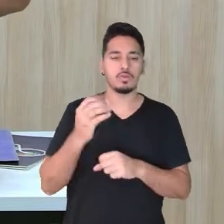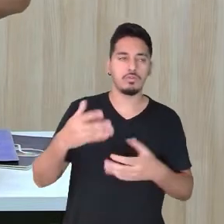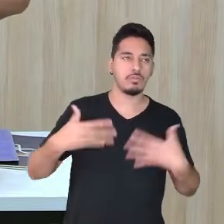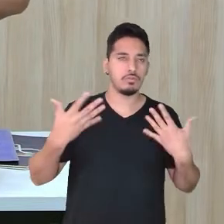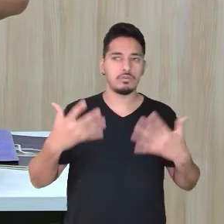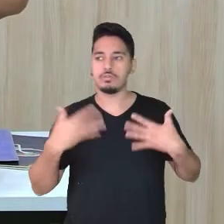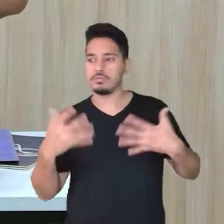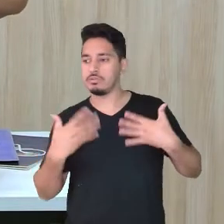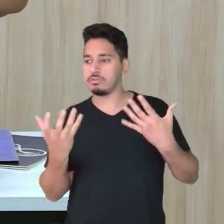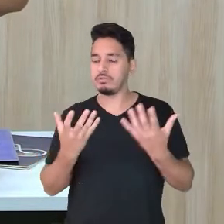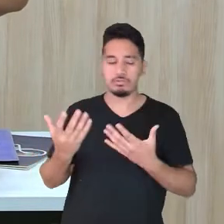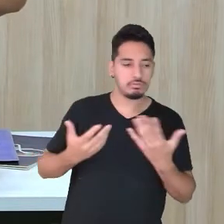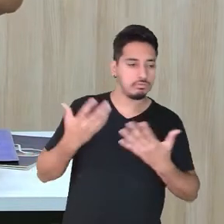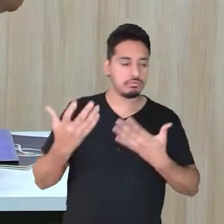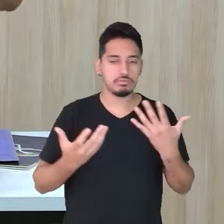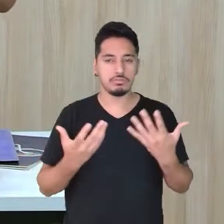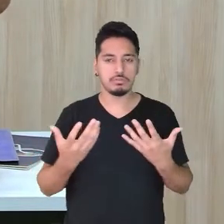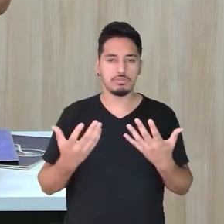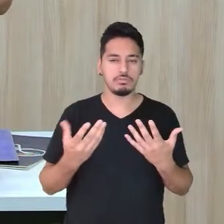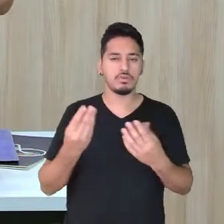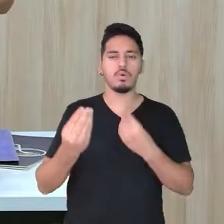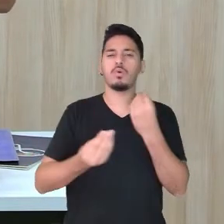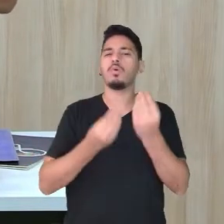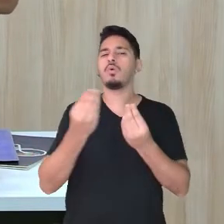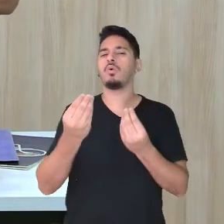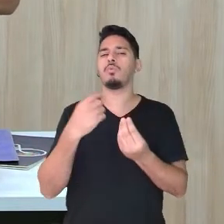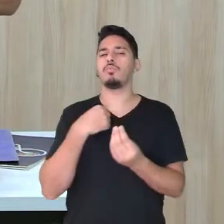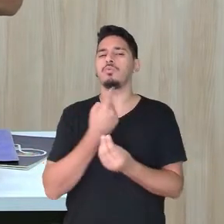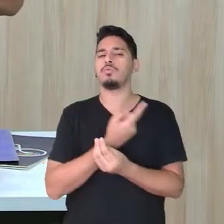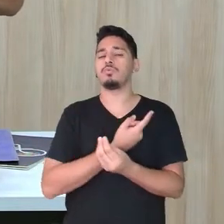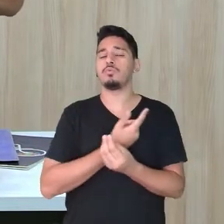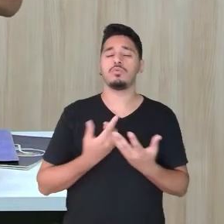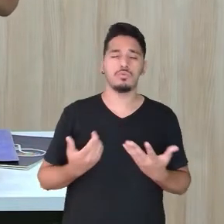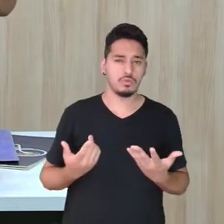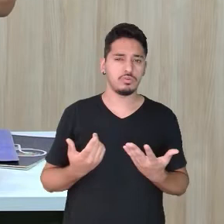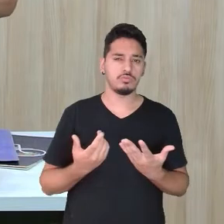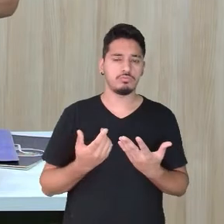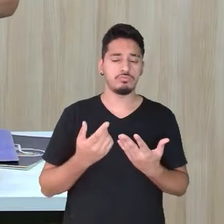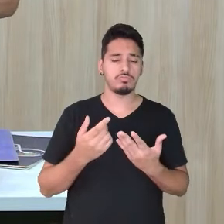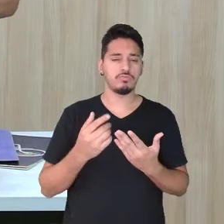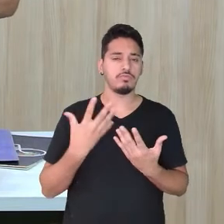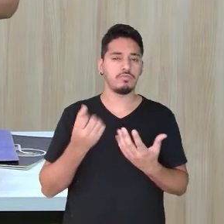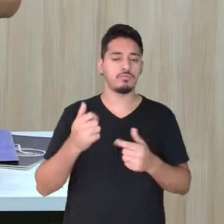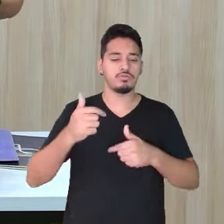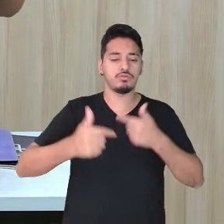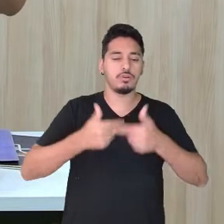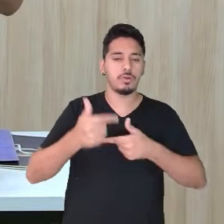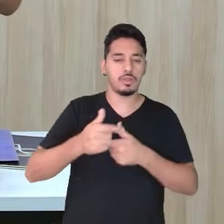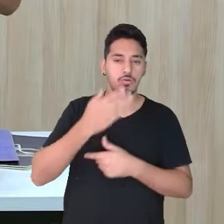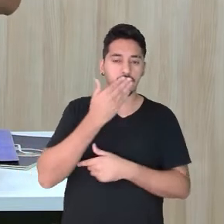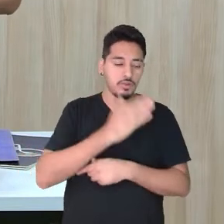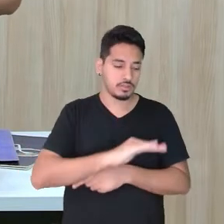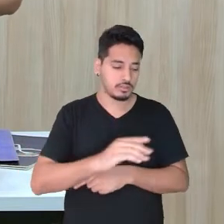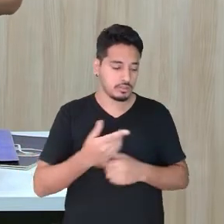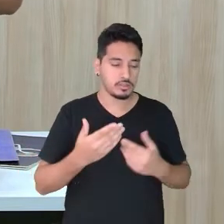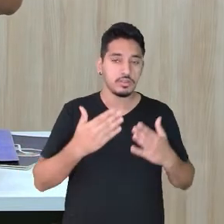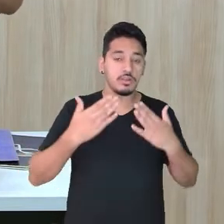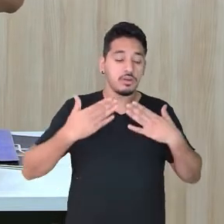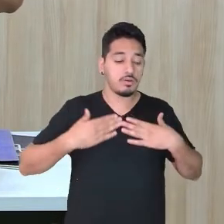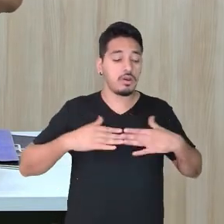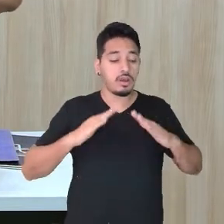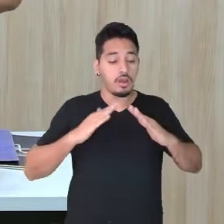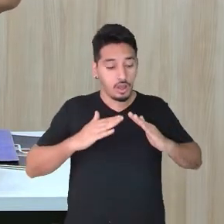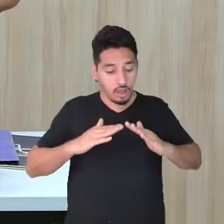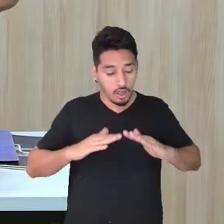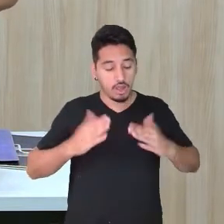estímulos o tempo todo, como a gente deve, não é, trabalhar com essa criança no sentido de acalmá-la,